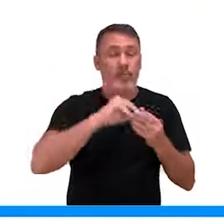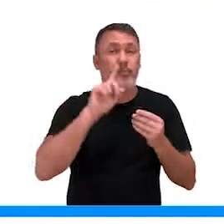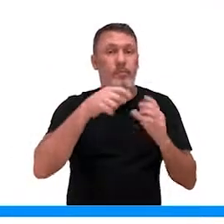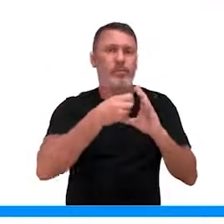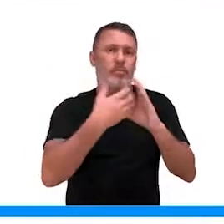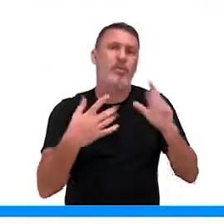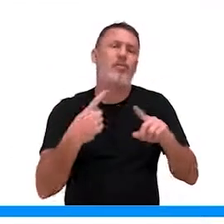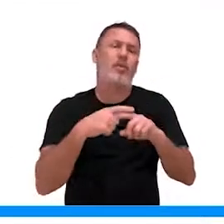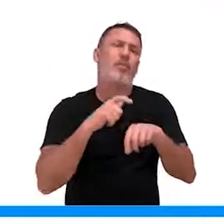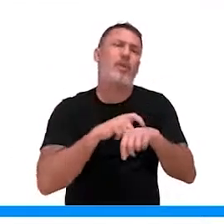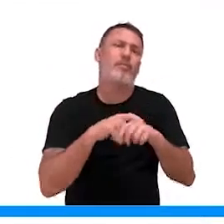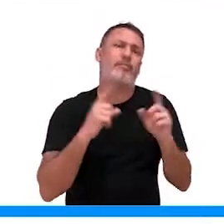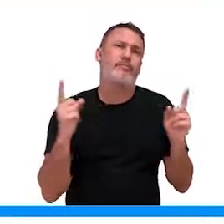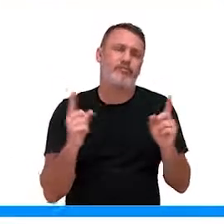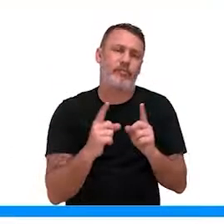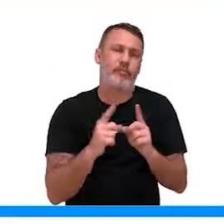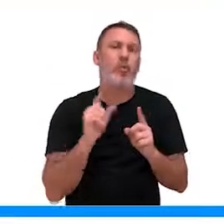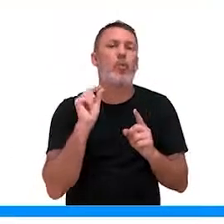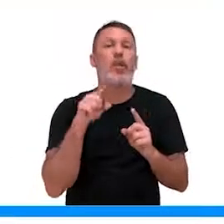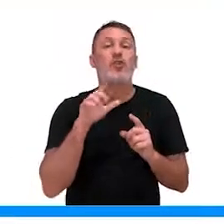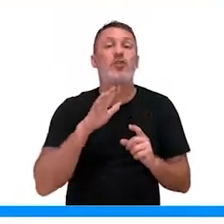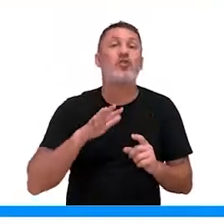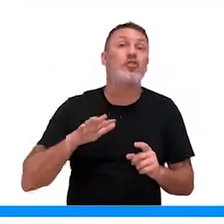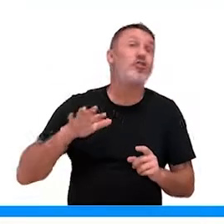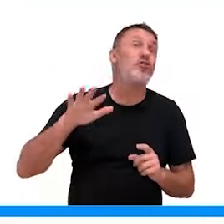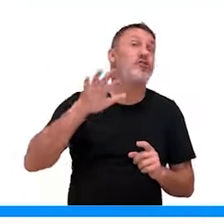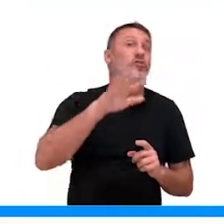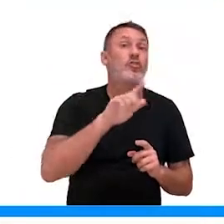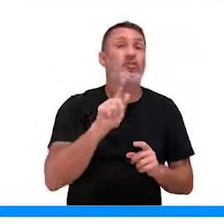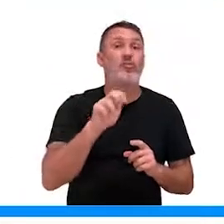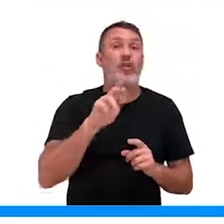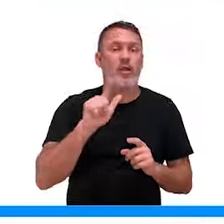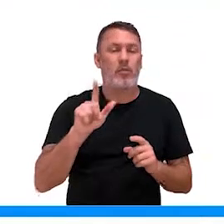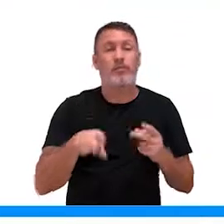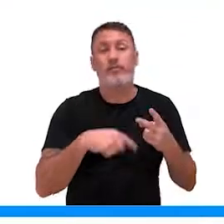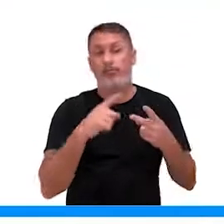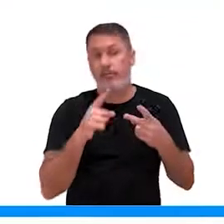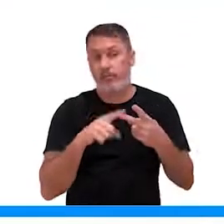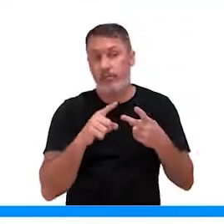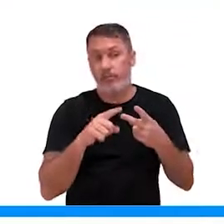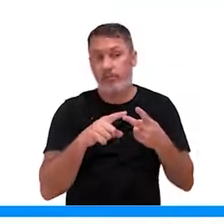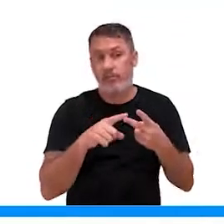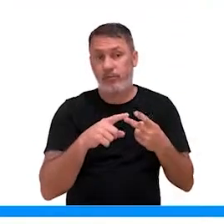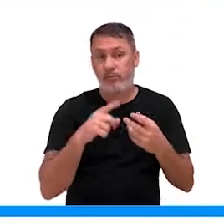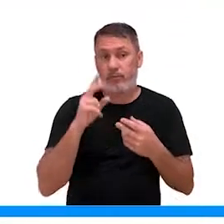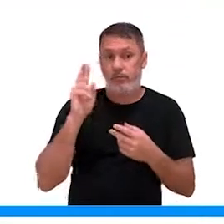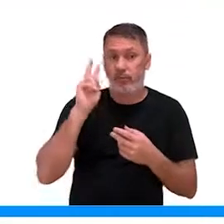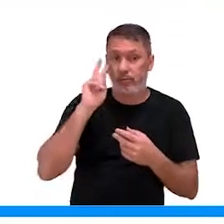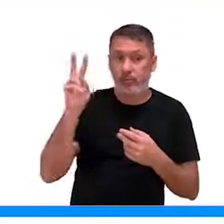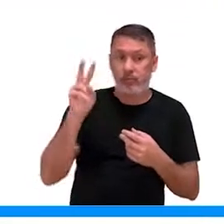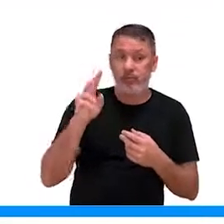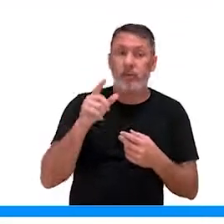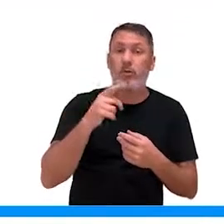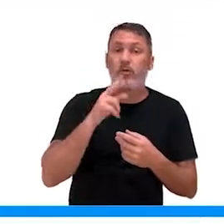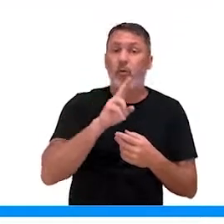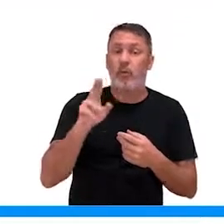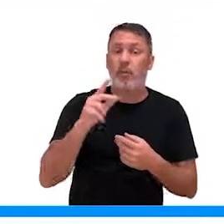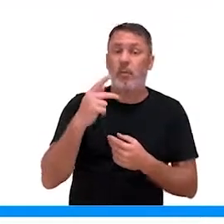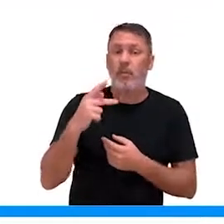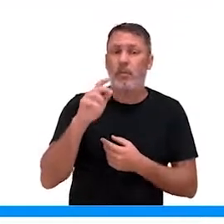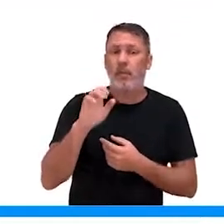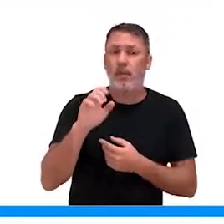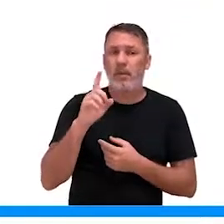tempo, geral desses aspectos. E, em segundo, nós temos a regionalização de Pedro Geiger.